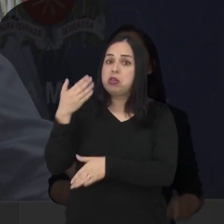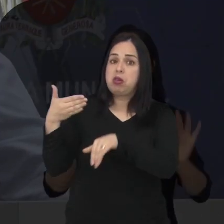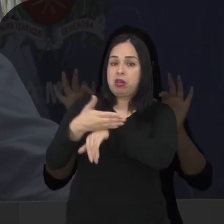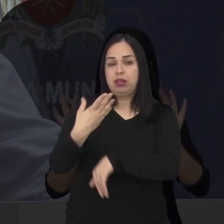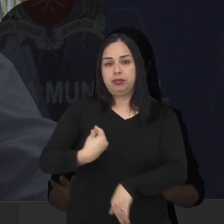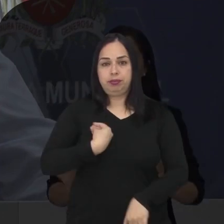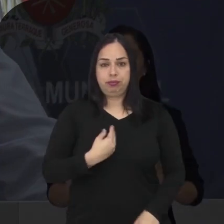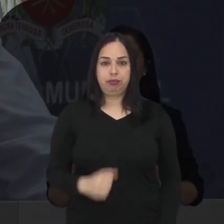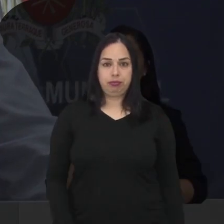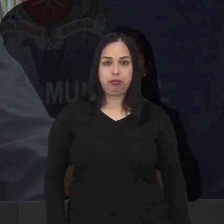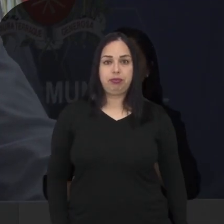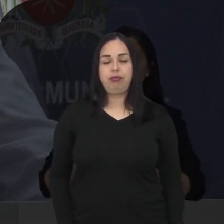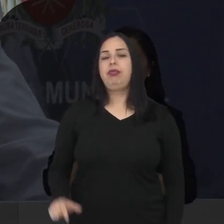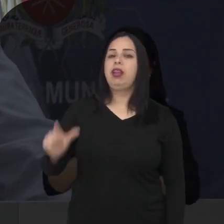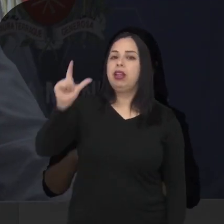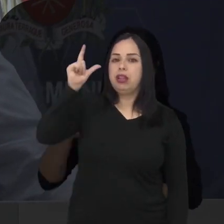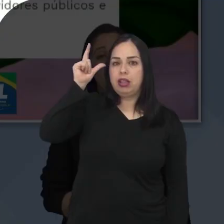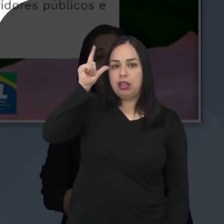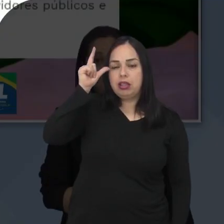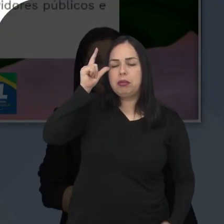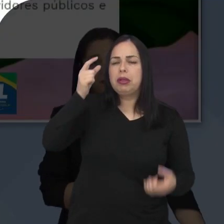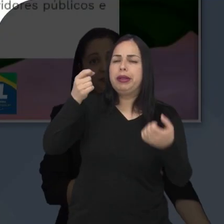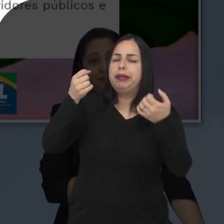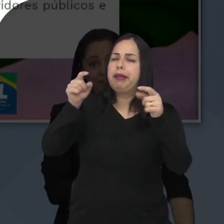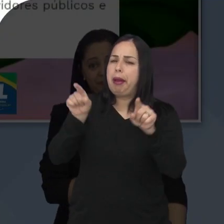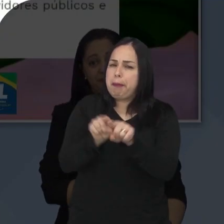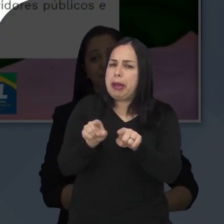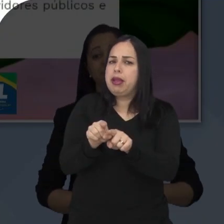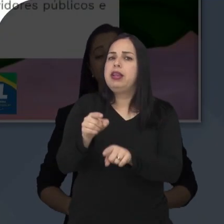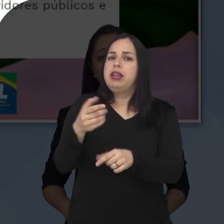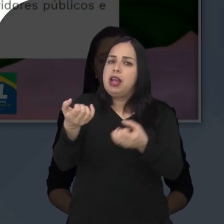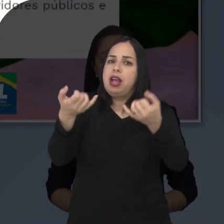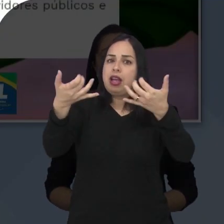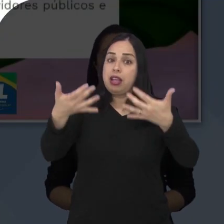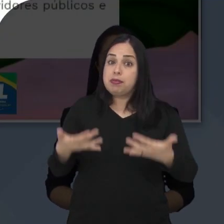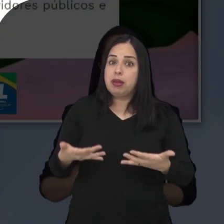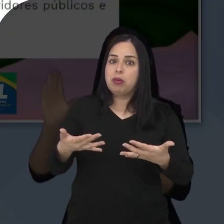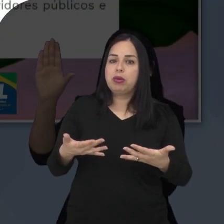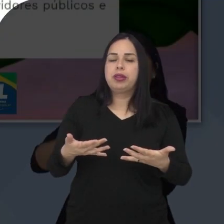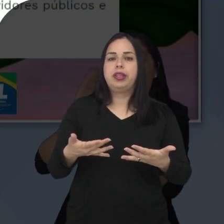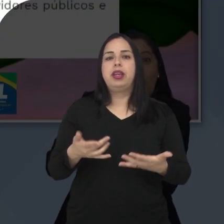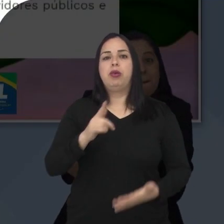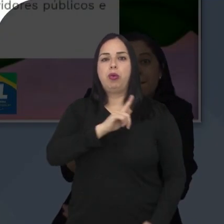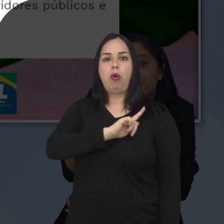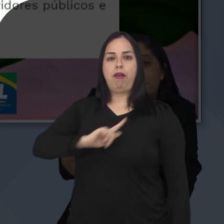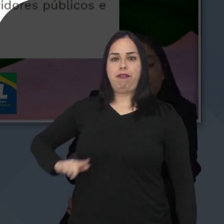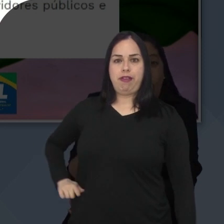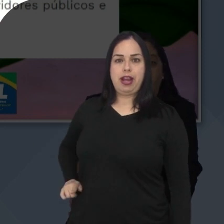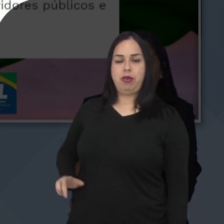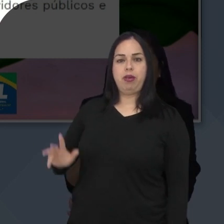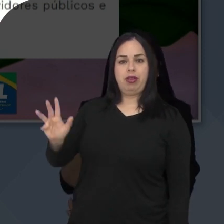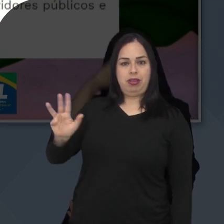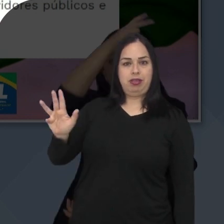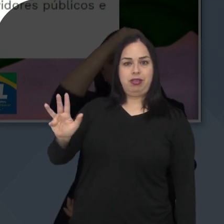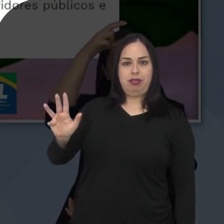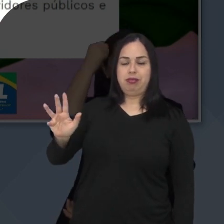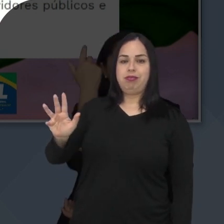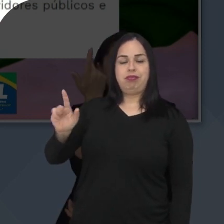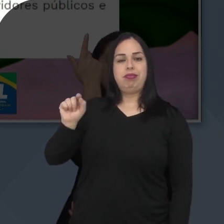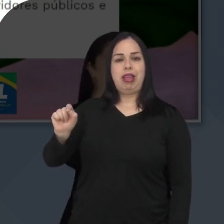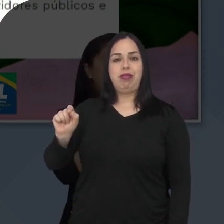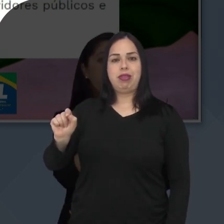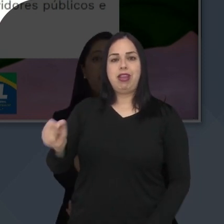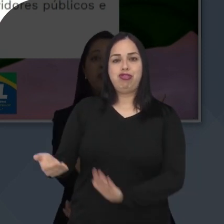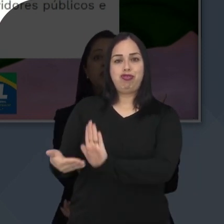Bispo também pediu a fala durante a sessão e teceu críticas ao governo federal. Segundo o vereador, o atual presidente tem onerado